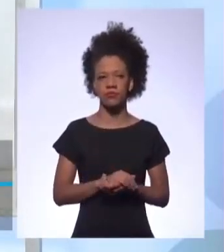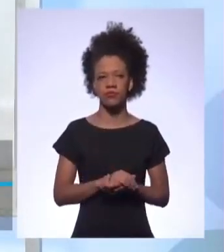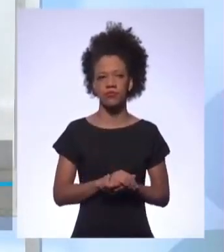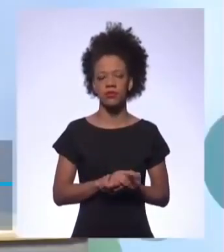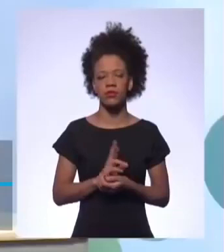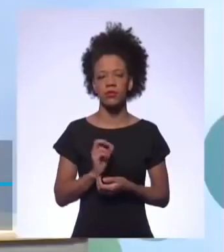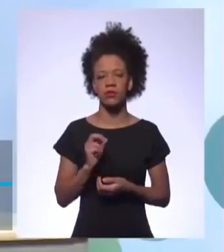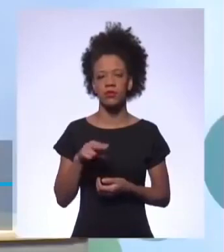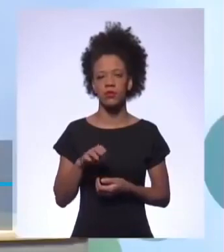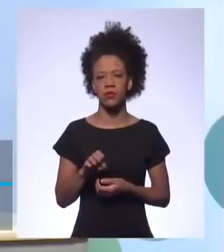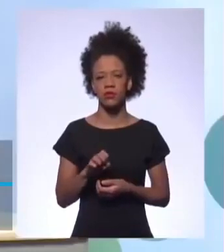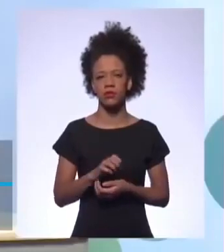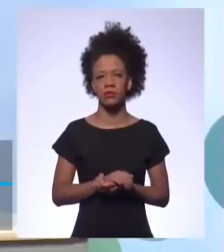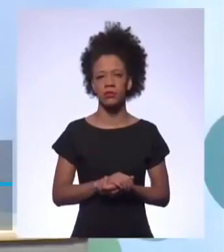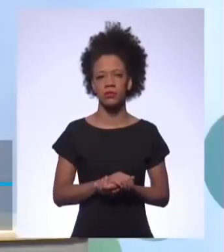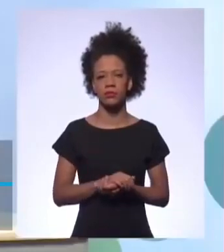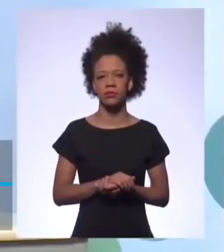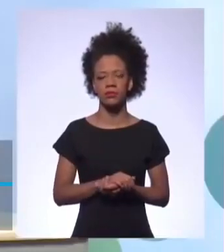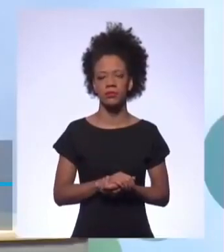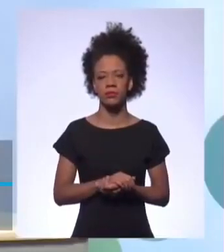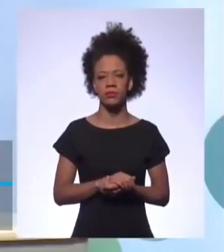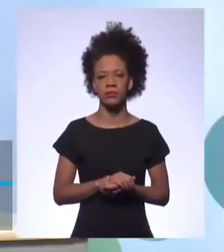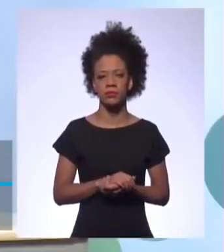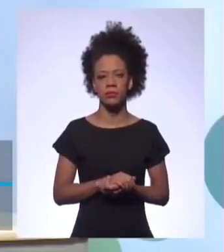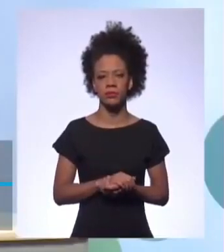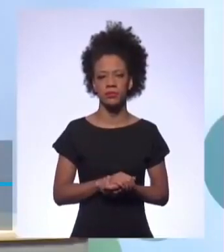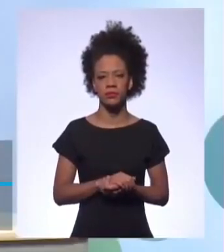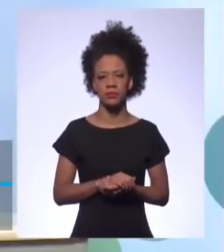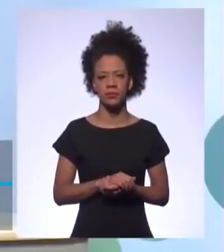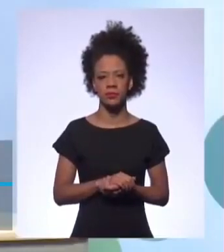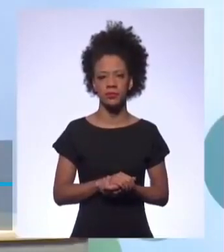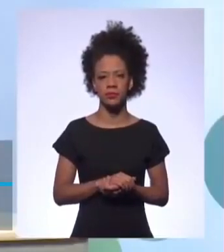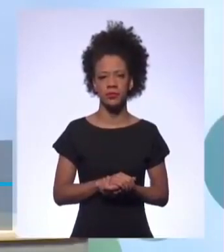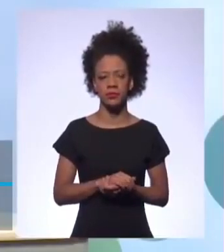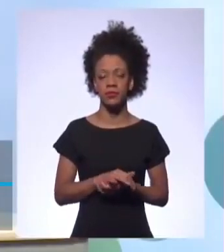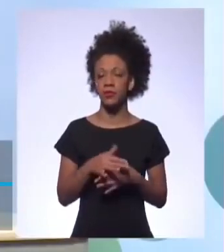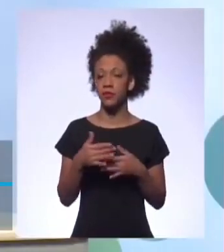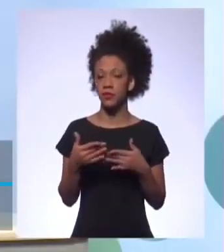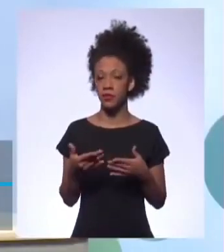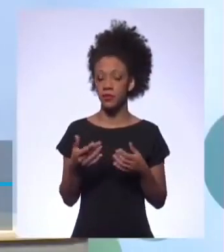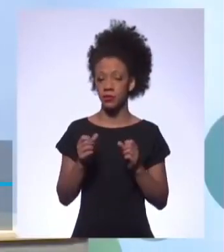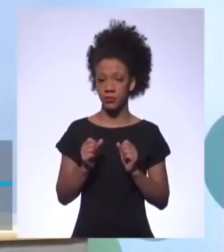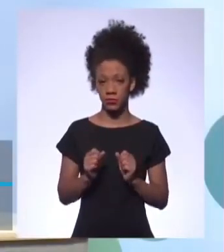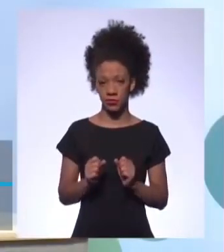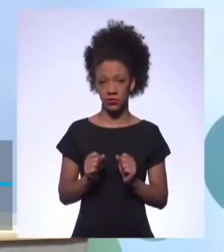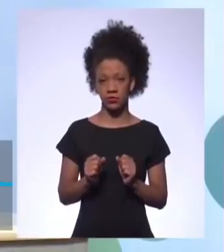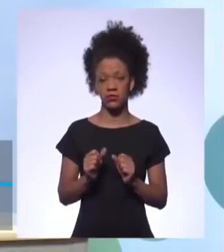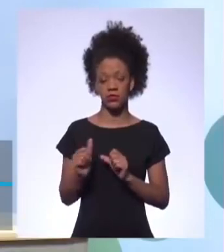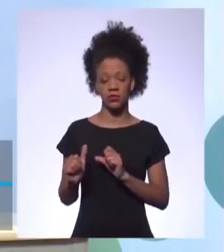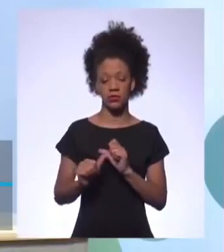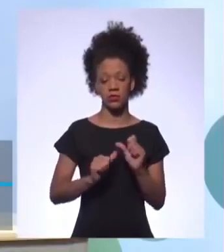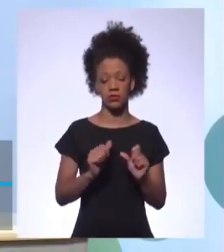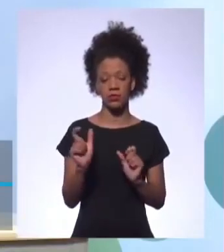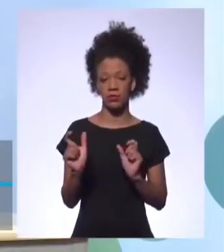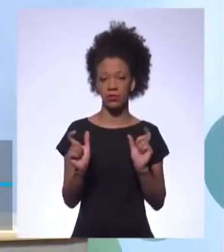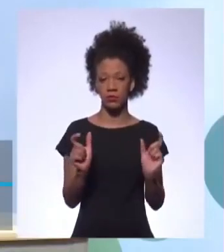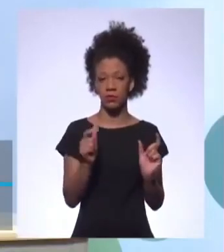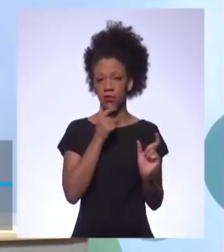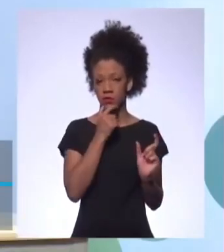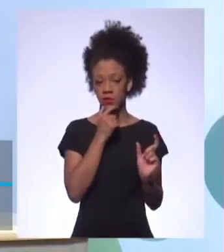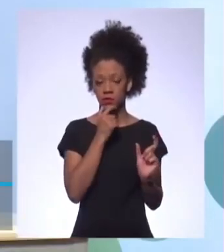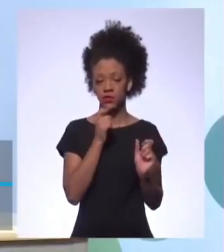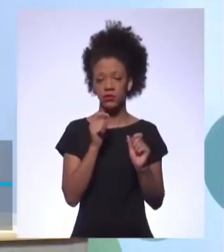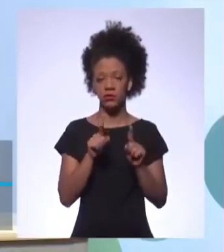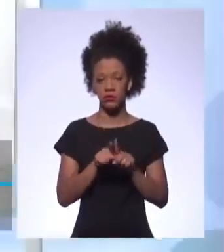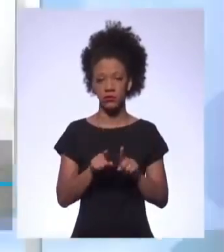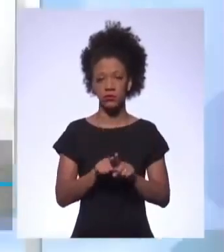Rony, ele falou, I am a student, chamado Rony. Então, aí, nesse caso, eu poderia falar, I am a student called Rony. Aí daria